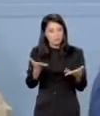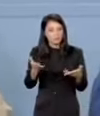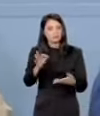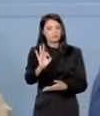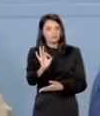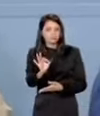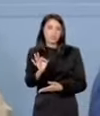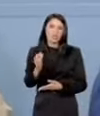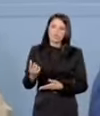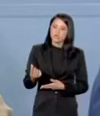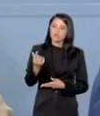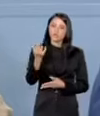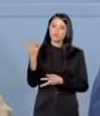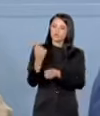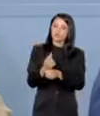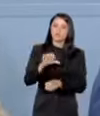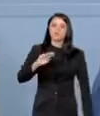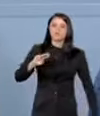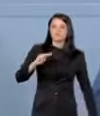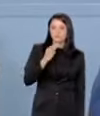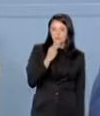também, recursos na ordem de